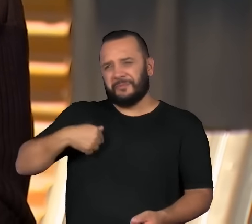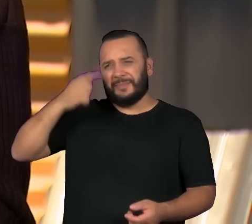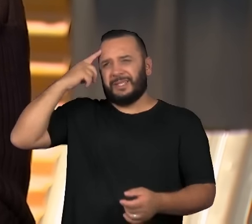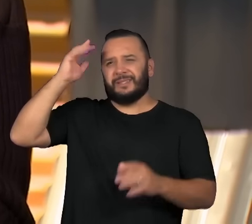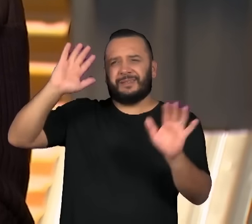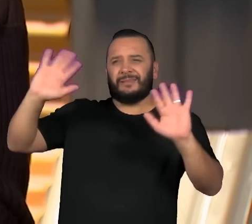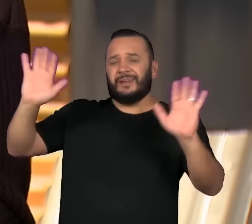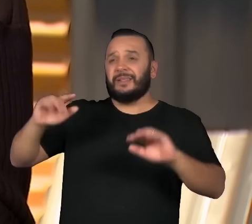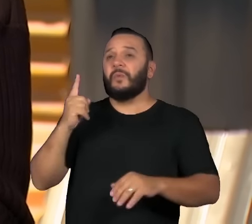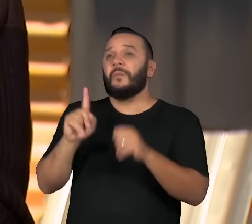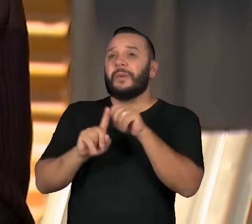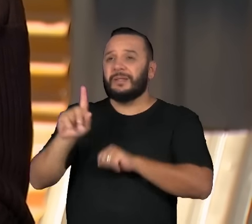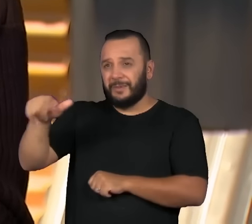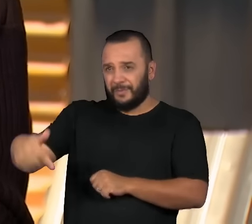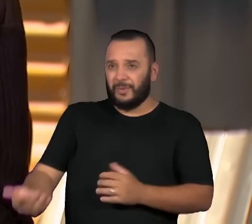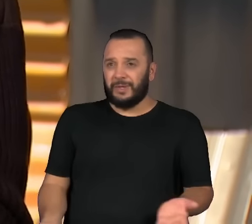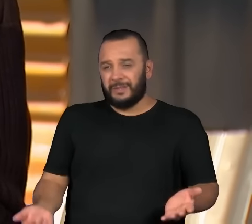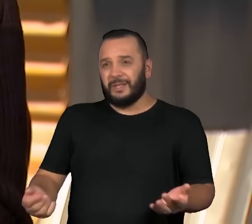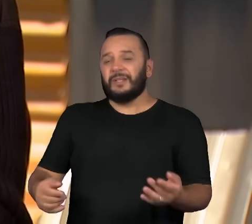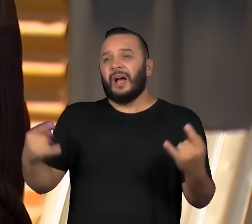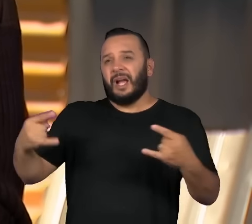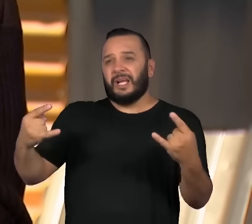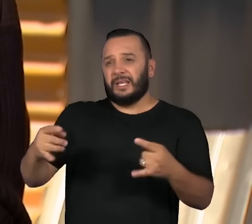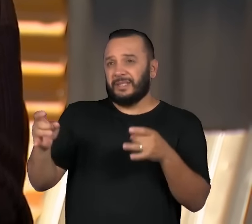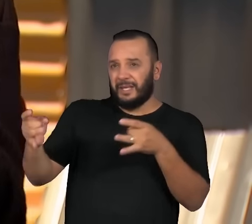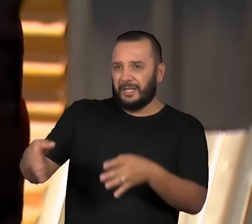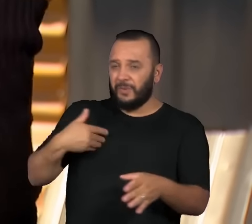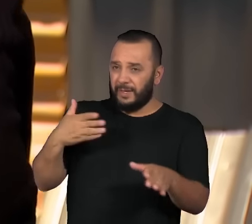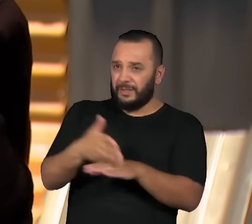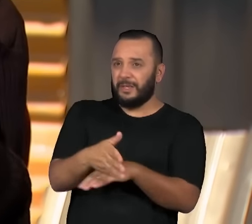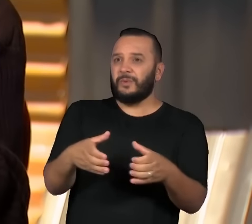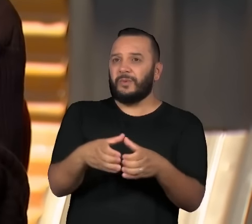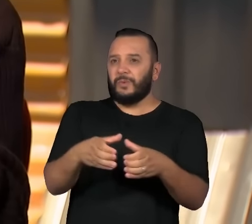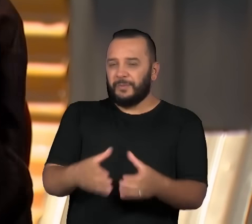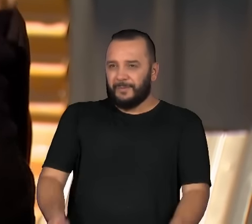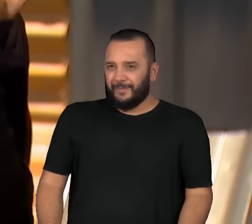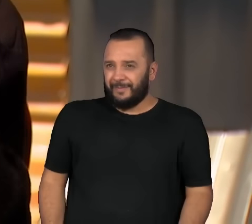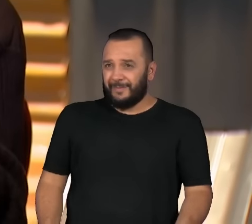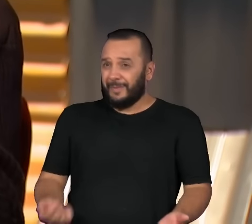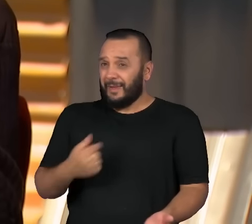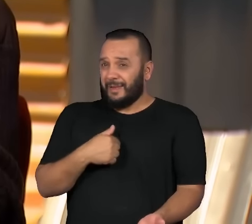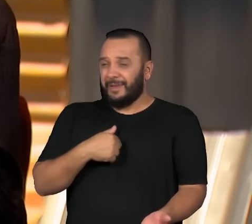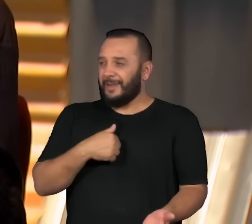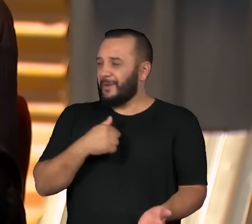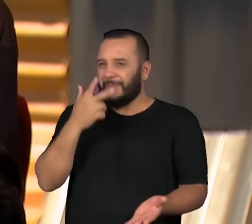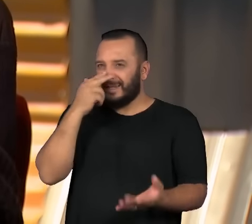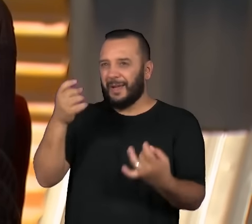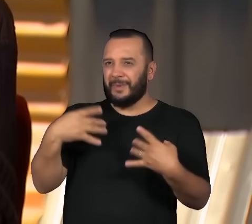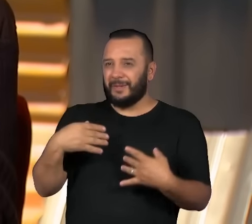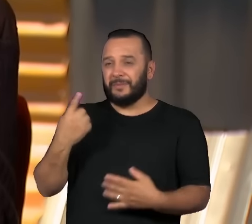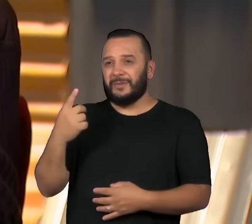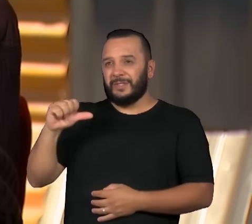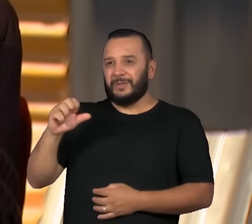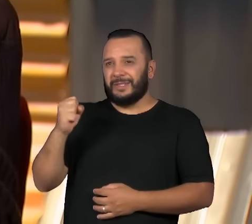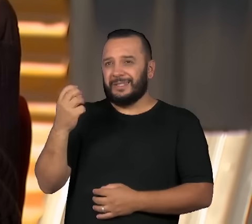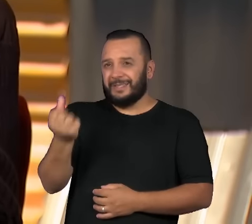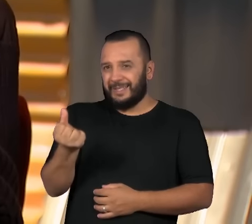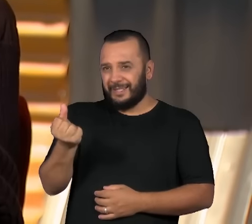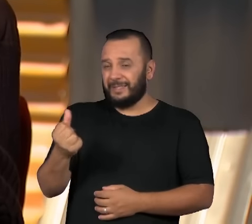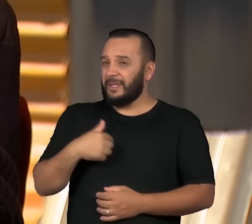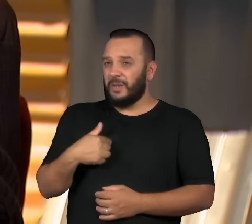enfim. Um mês depois o guitarrista saiu e eu entrei na banda, porque eu tava meio no limbo. 1986, Sim. Mano, tava